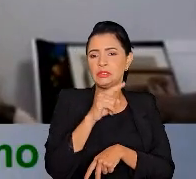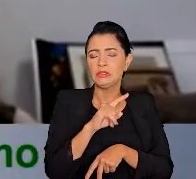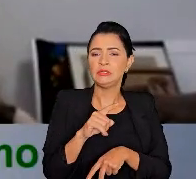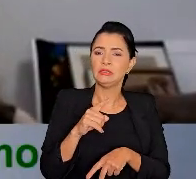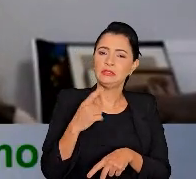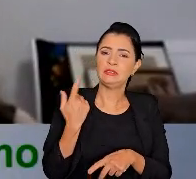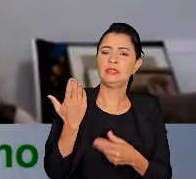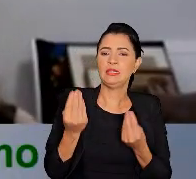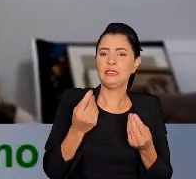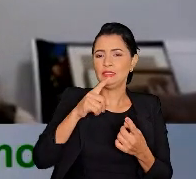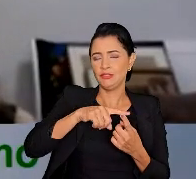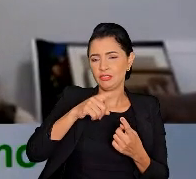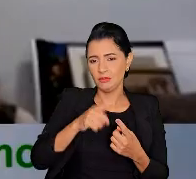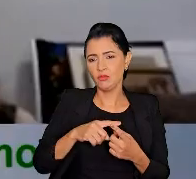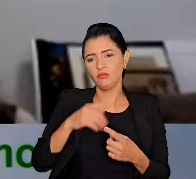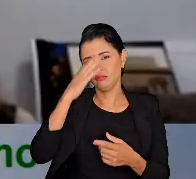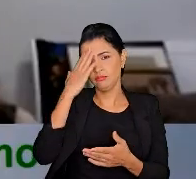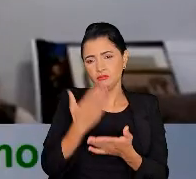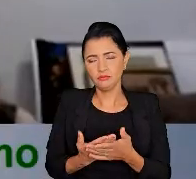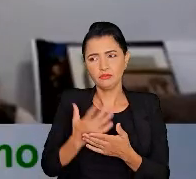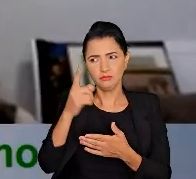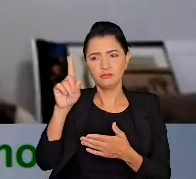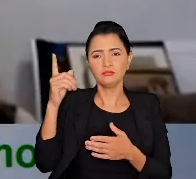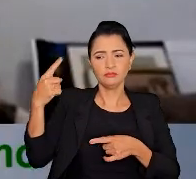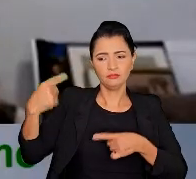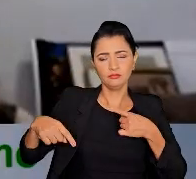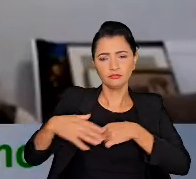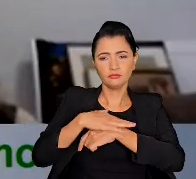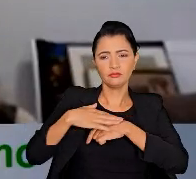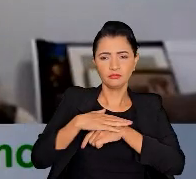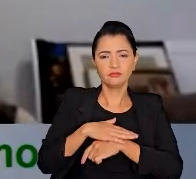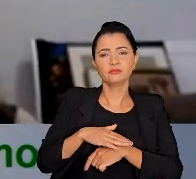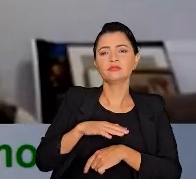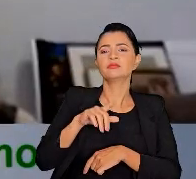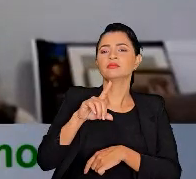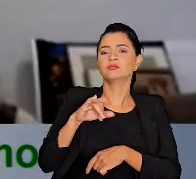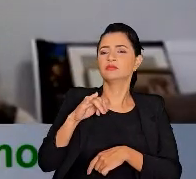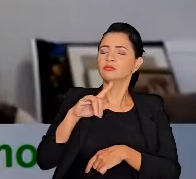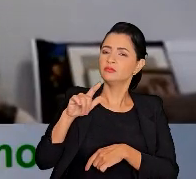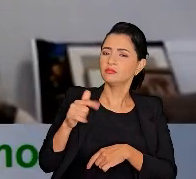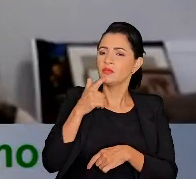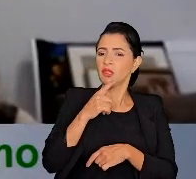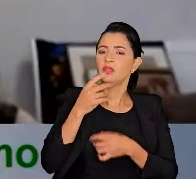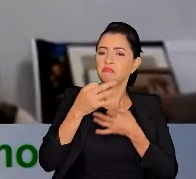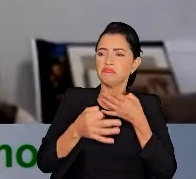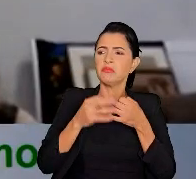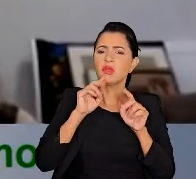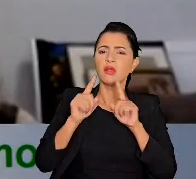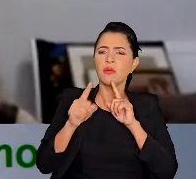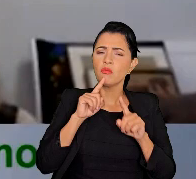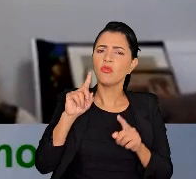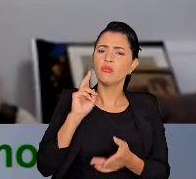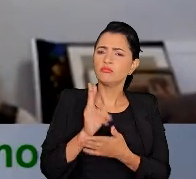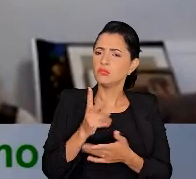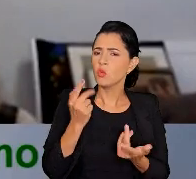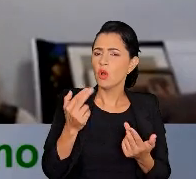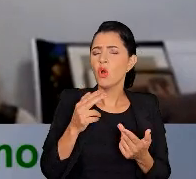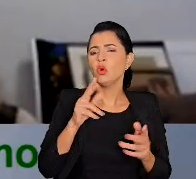falo, outro dia tive um debate com a professora Djamila Ribeiro, que se queixou da mesma coisa com relação aos